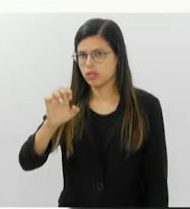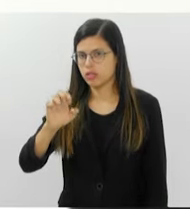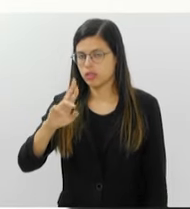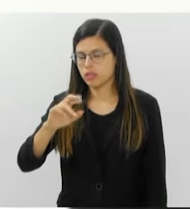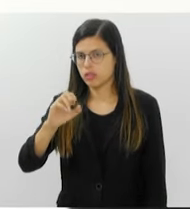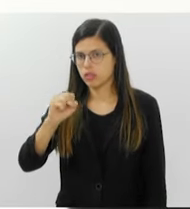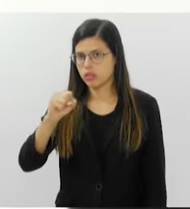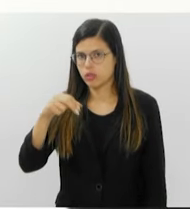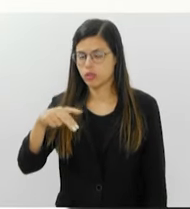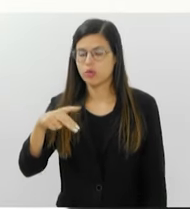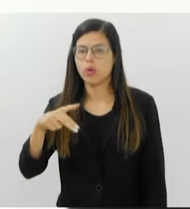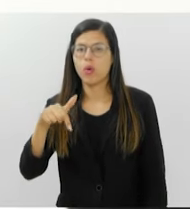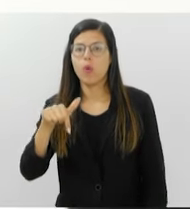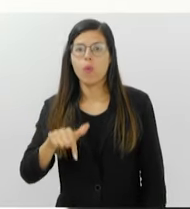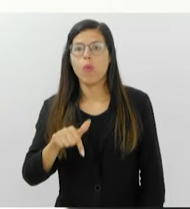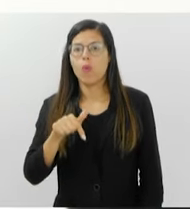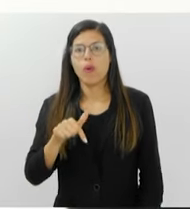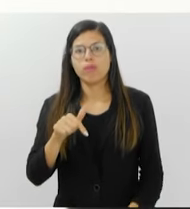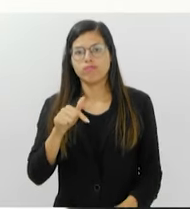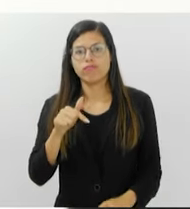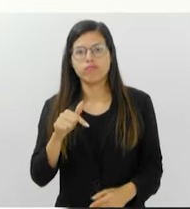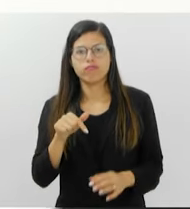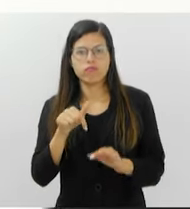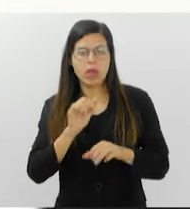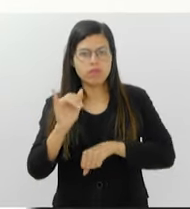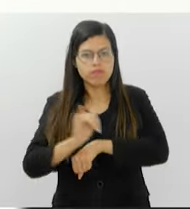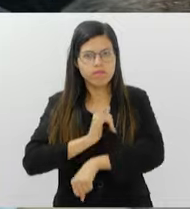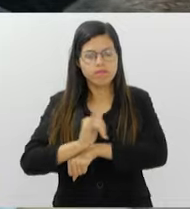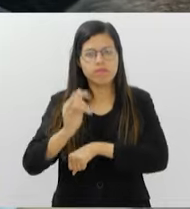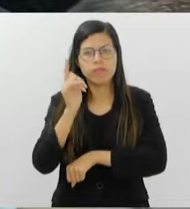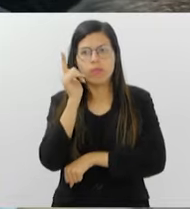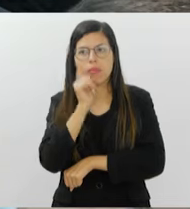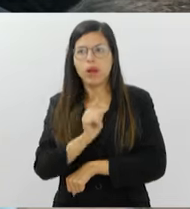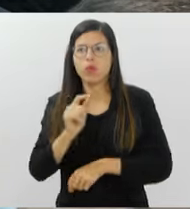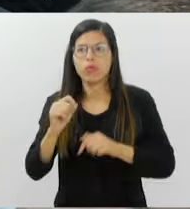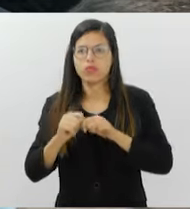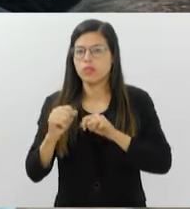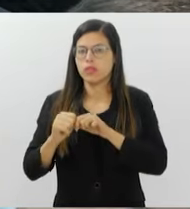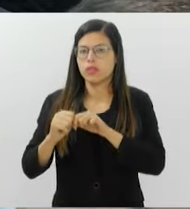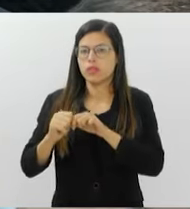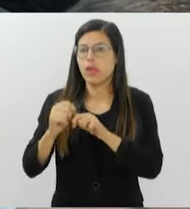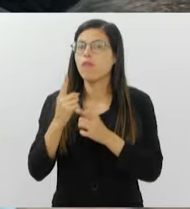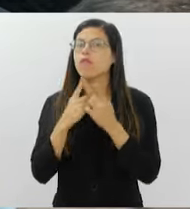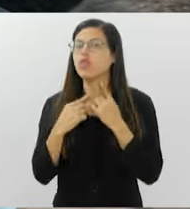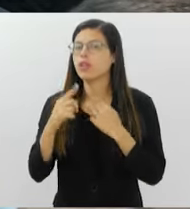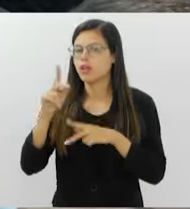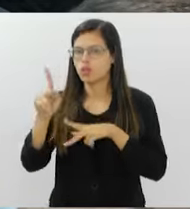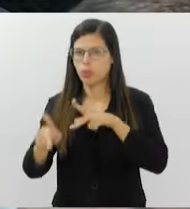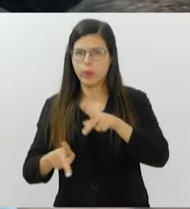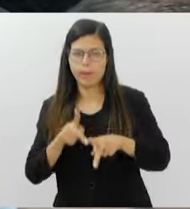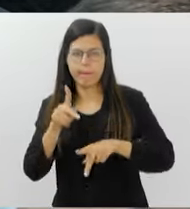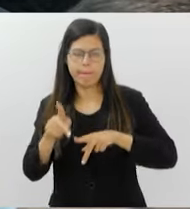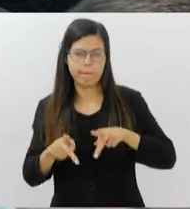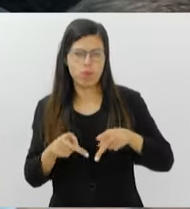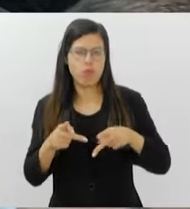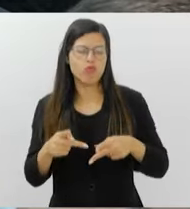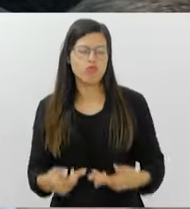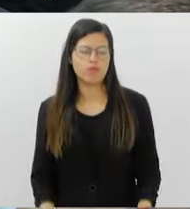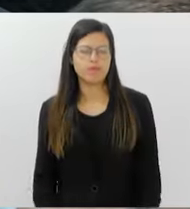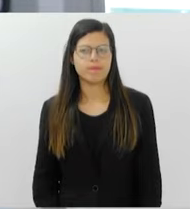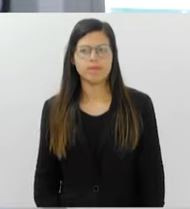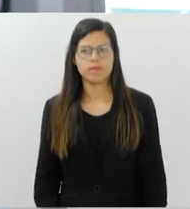concretizar no orçamento uma parcela da vontade da sociedade. É a essência da participação popular nas políticas